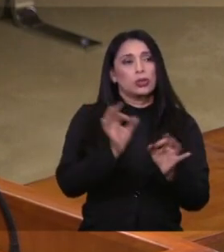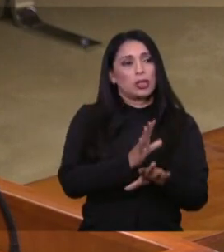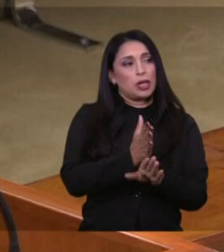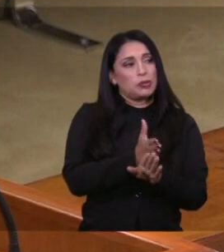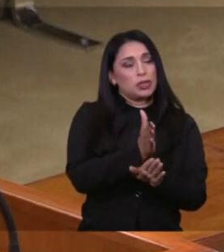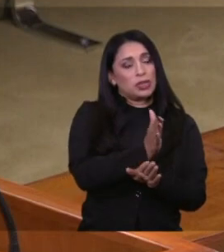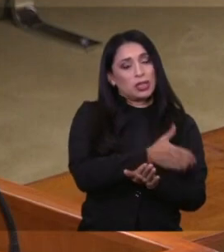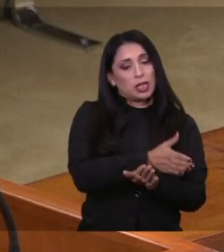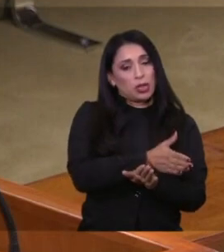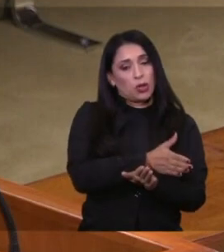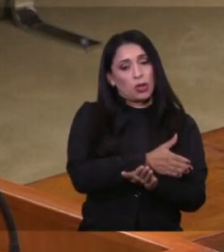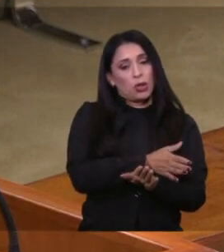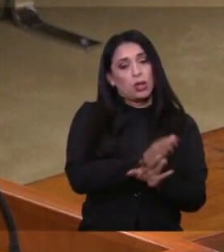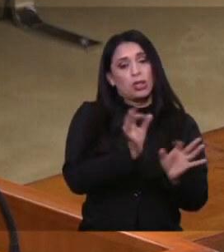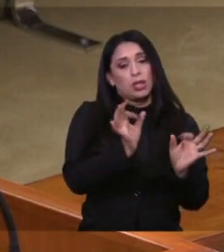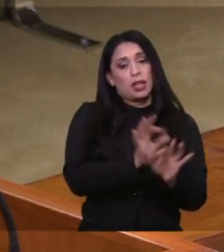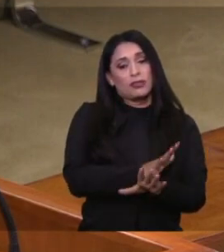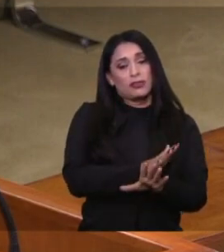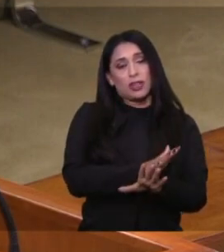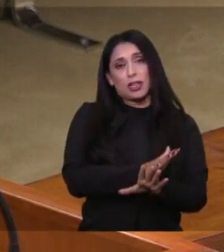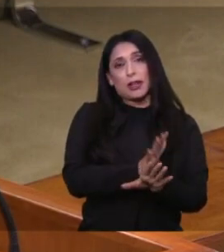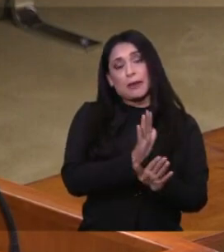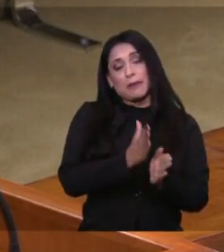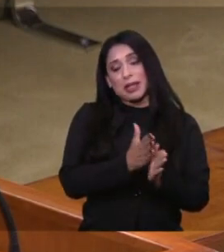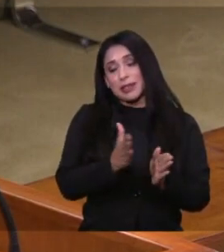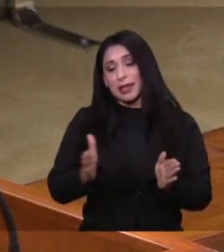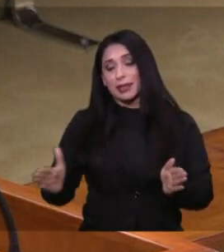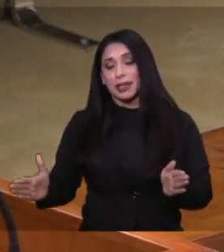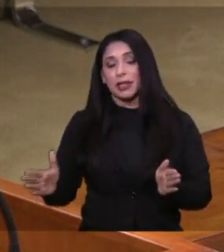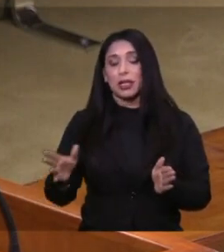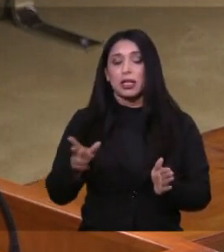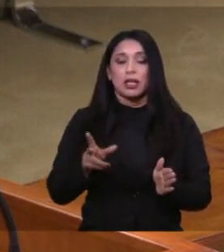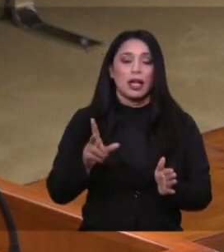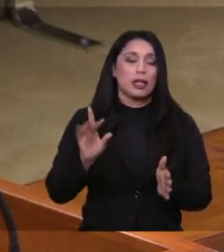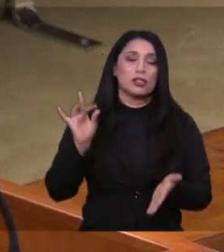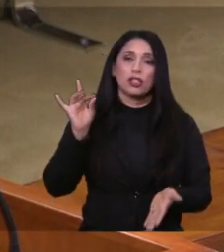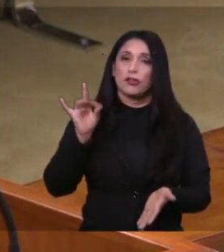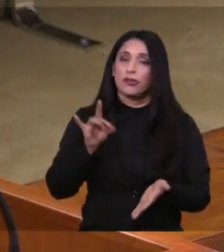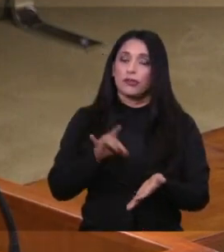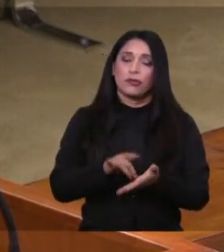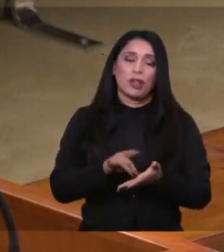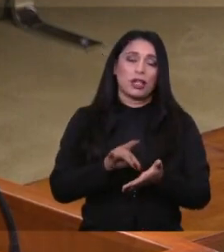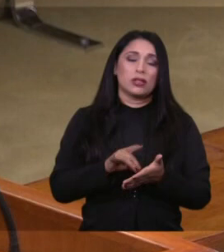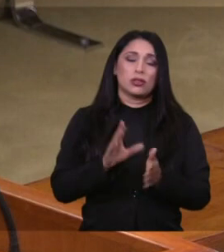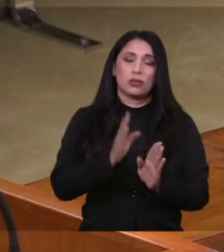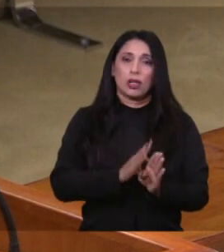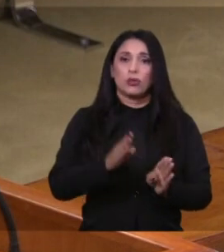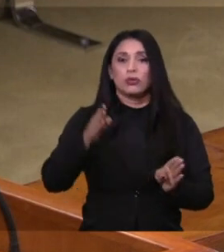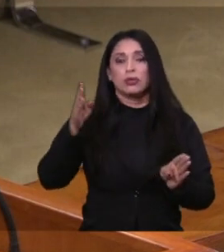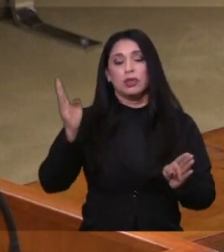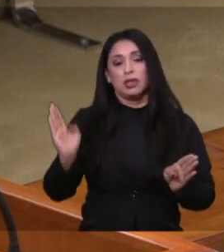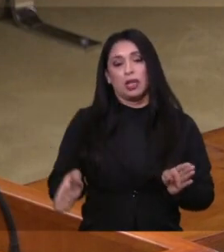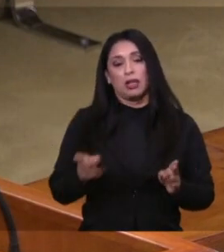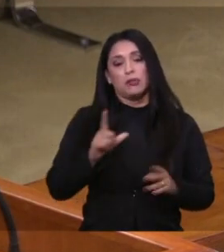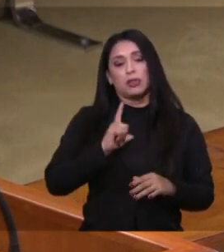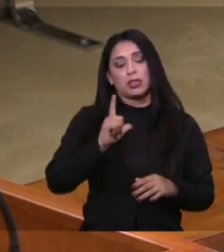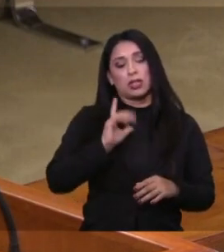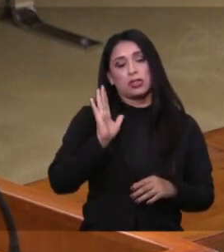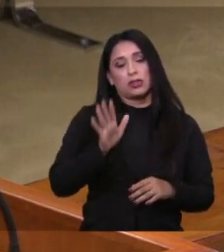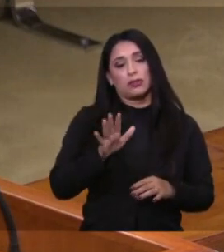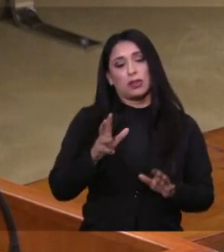fim sem que aquela tramitação pudesse, de fato, fazer uma prorrogação, porque, nesse caso, que nós tivemos